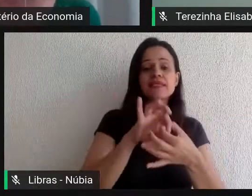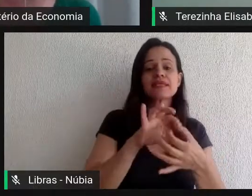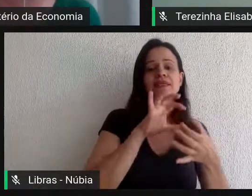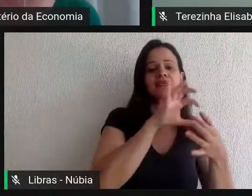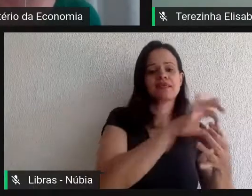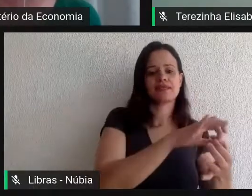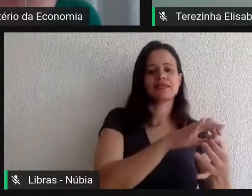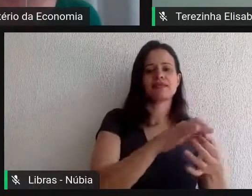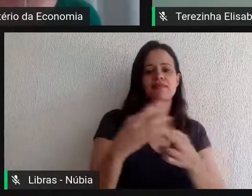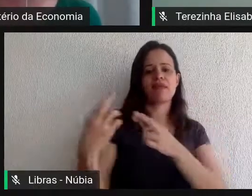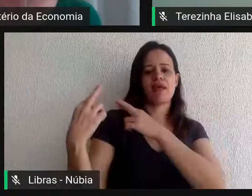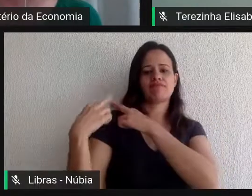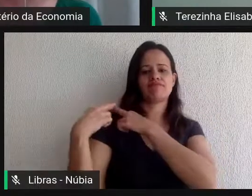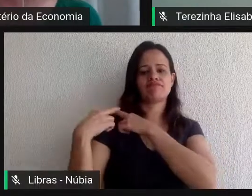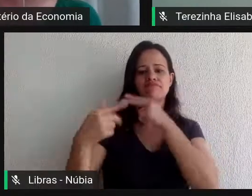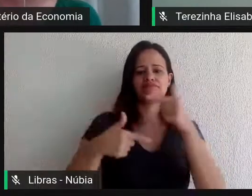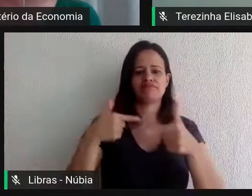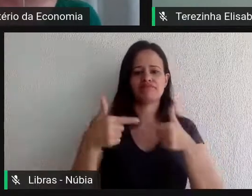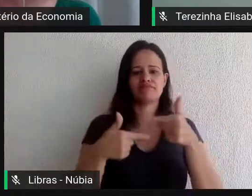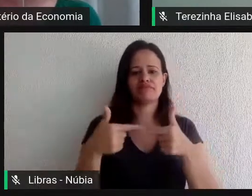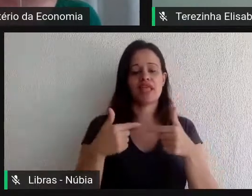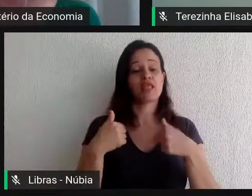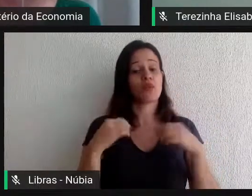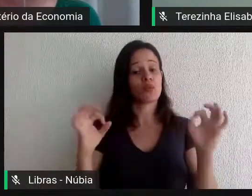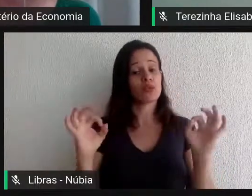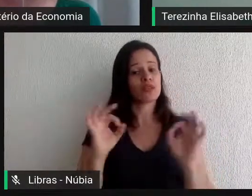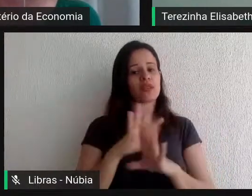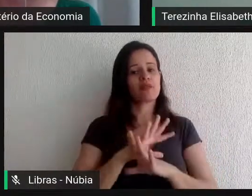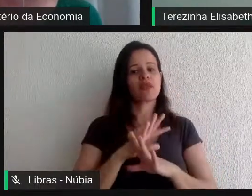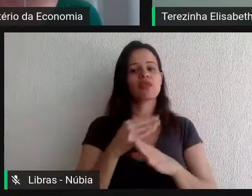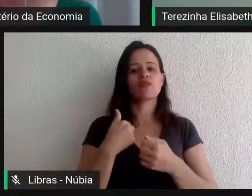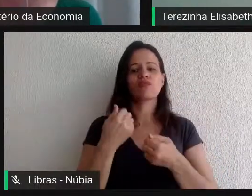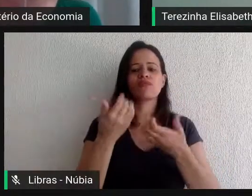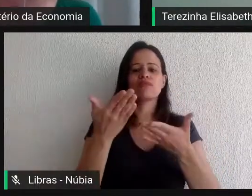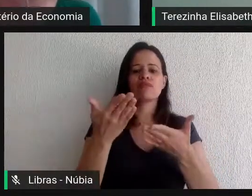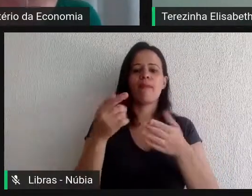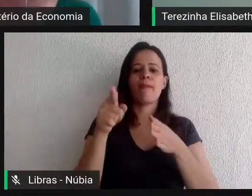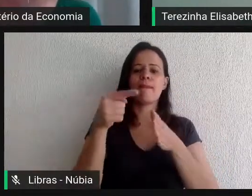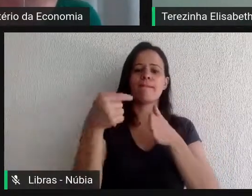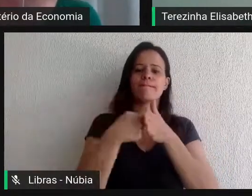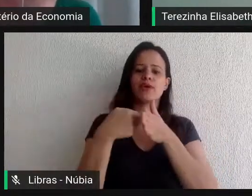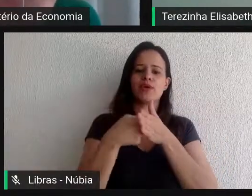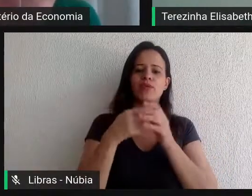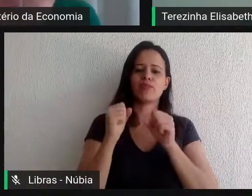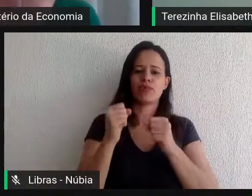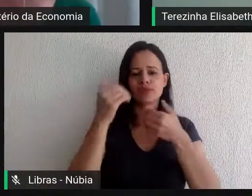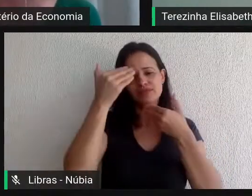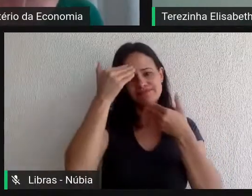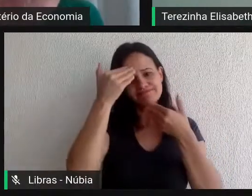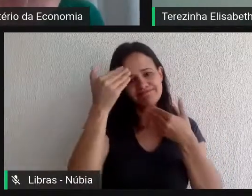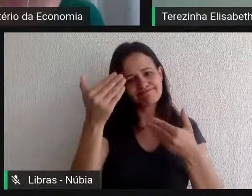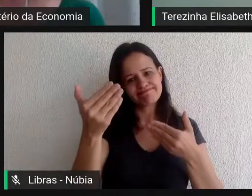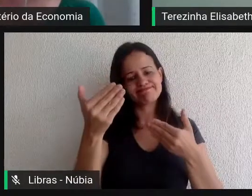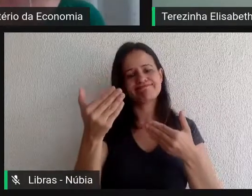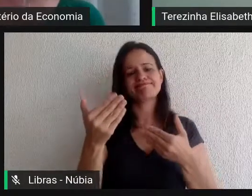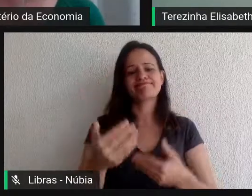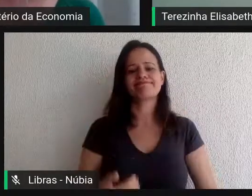o seu papel. Então, é assim que eu encerro a minha fala, coloco à disposição para as perguntas, com o meu agradecimento.